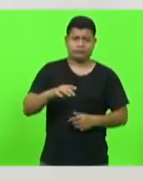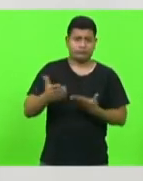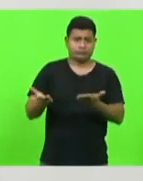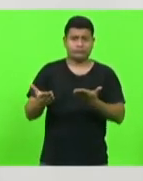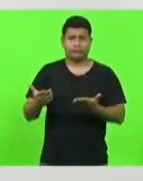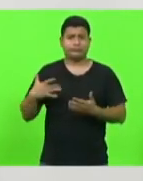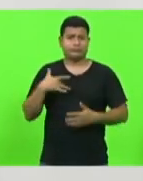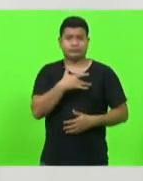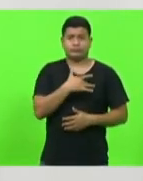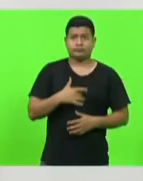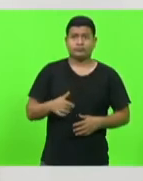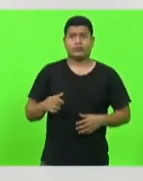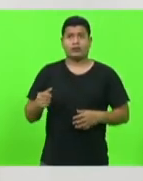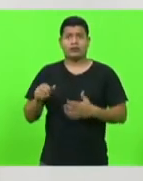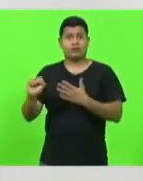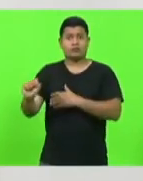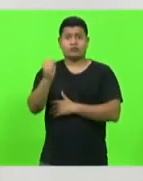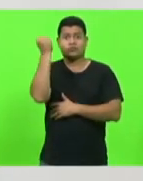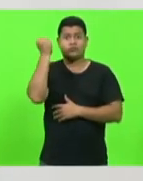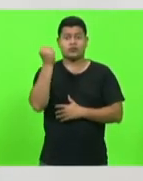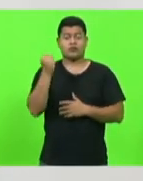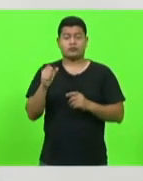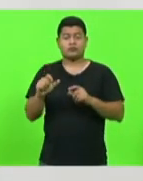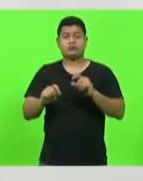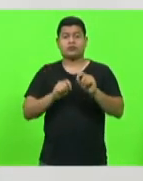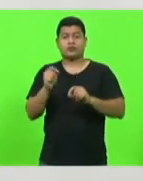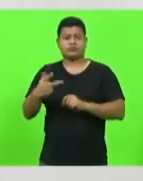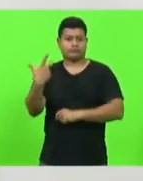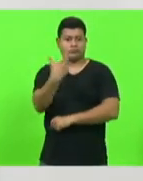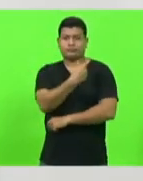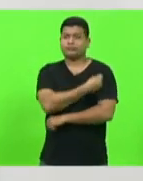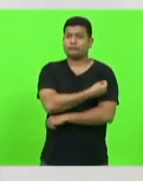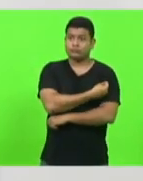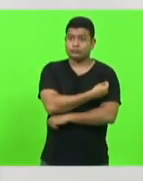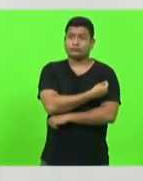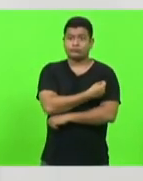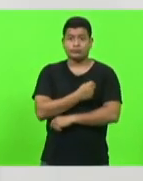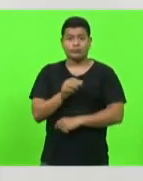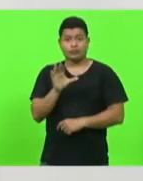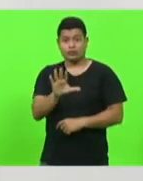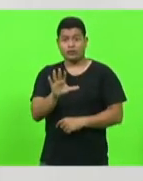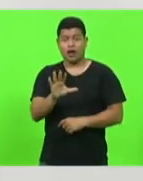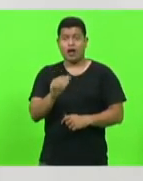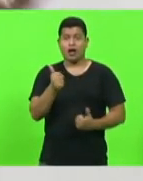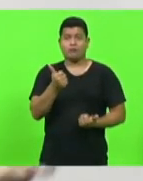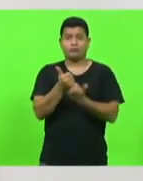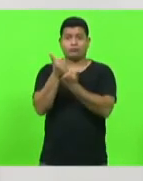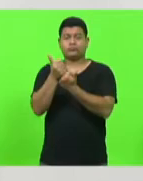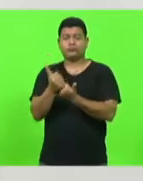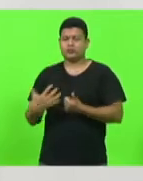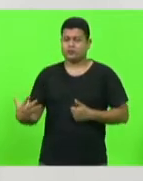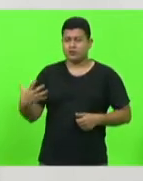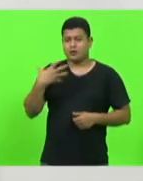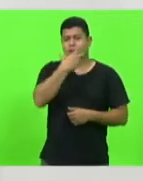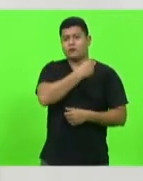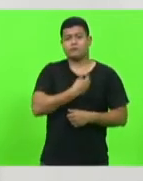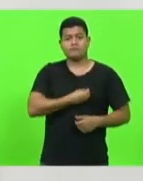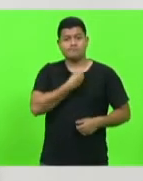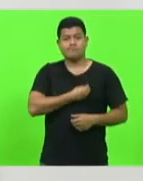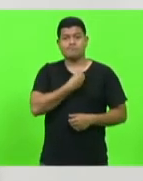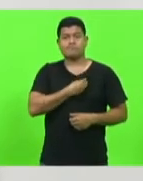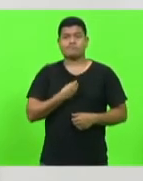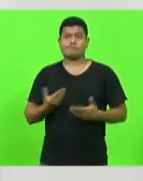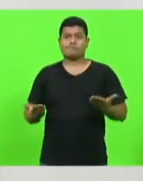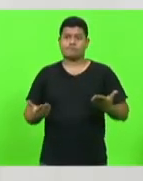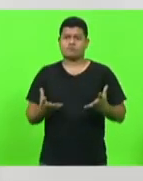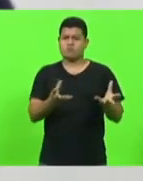do sucesso da campanha de vacinação. Passaporte sanitário é apoiar o salvamento de vidas. Afinal, tantas